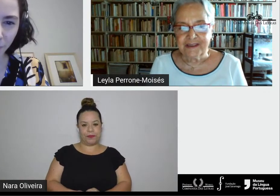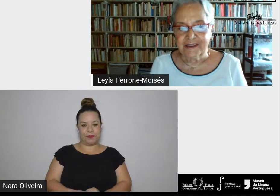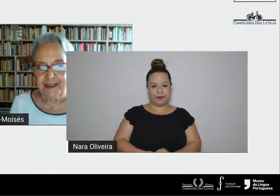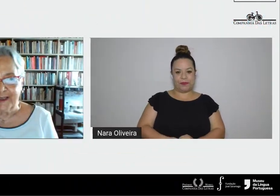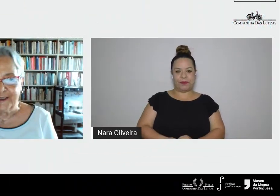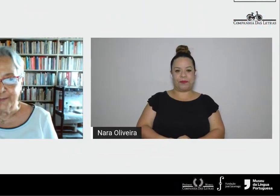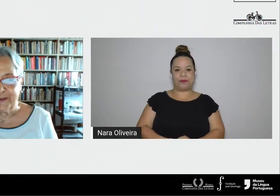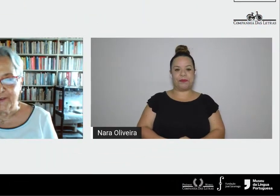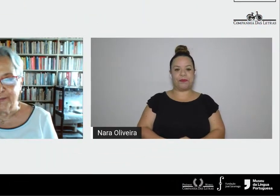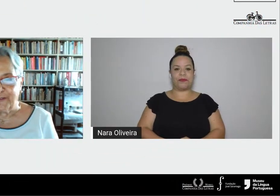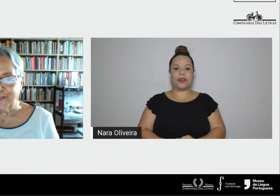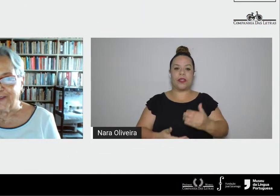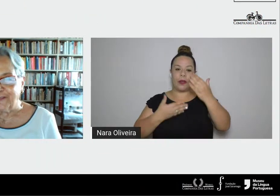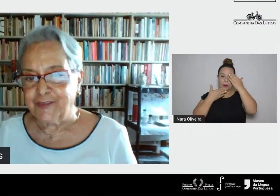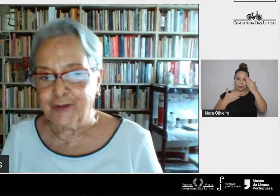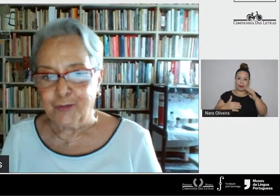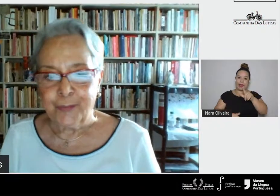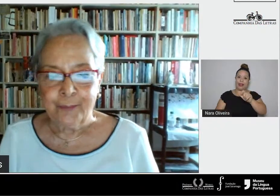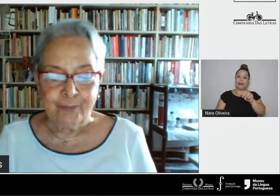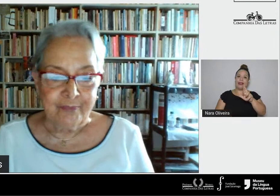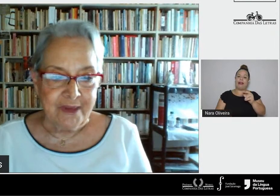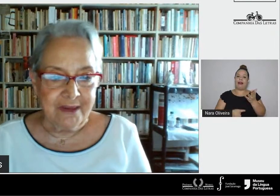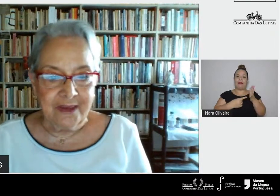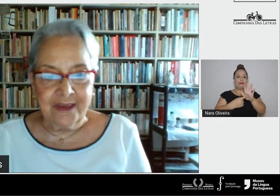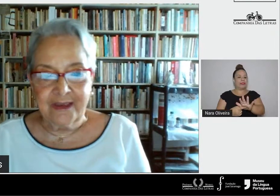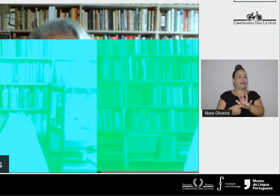Obrigada, Lara, pela apresentação.